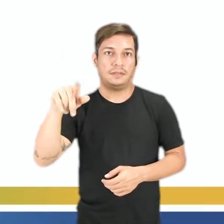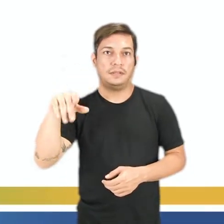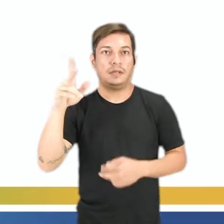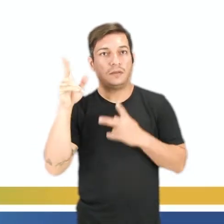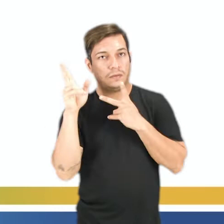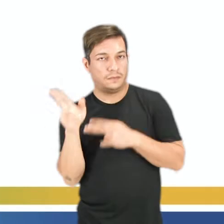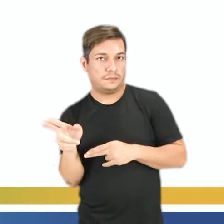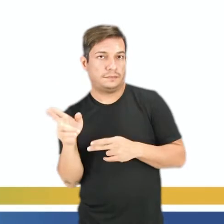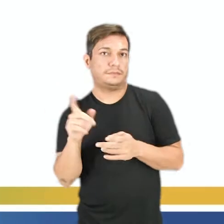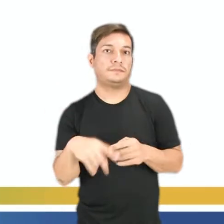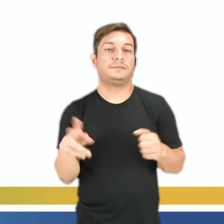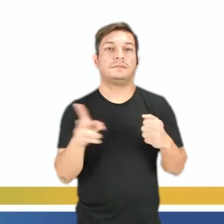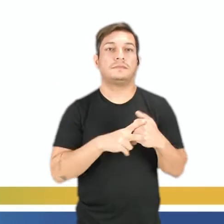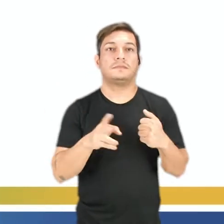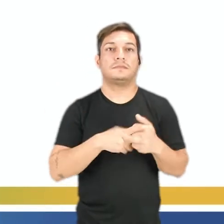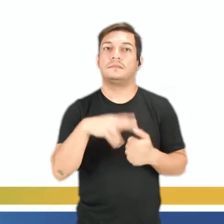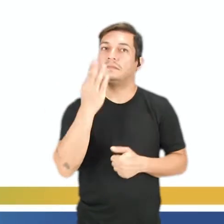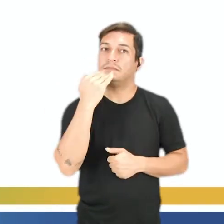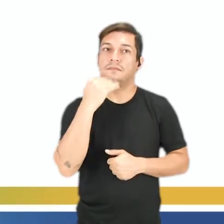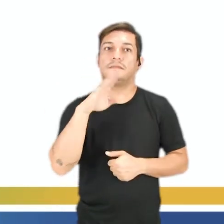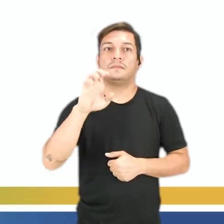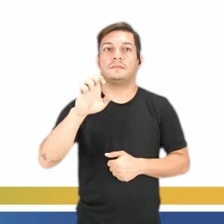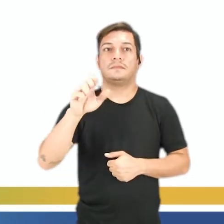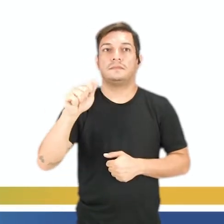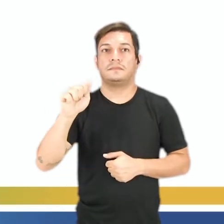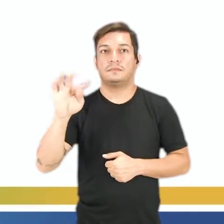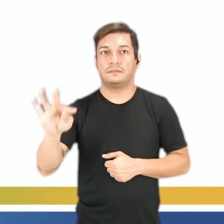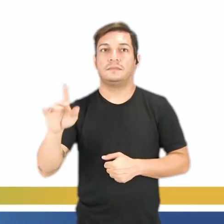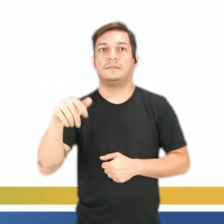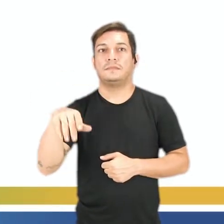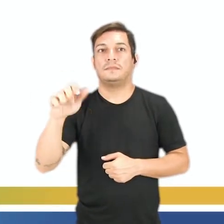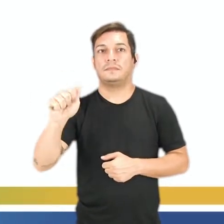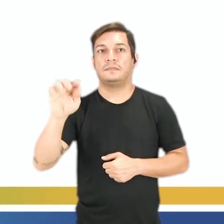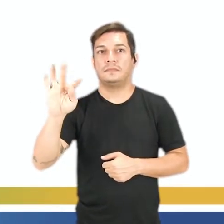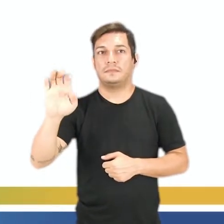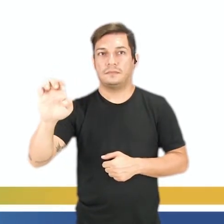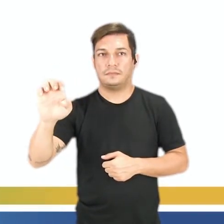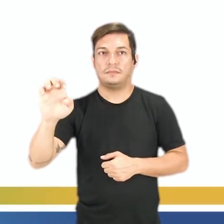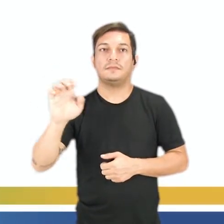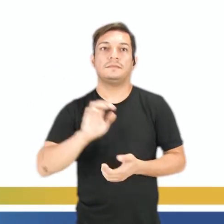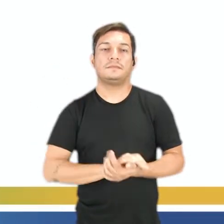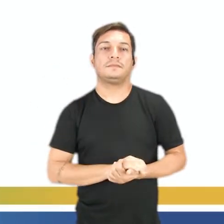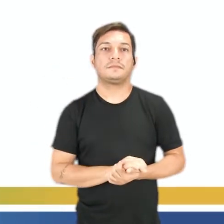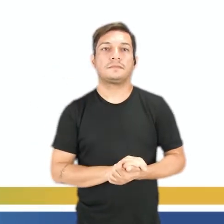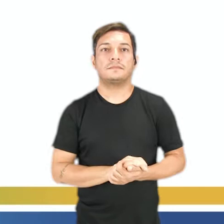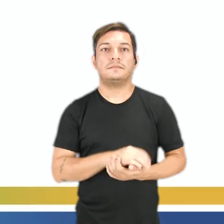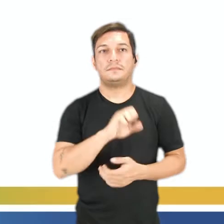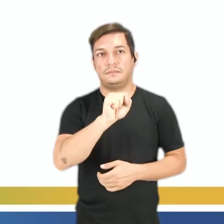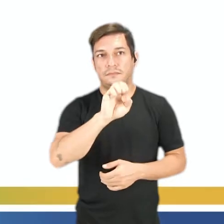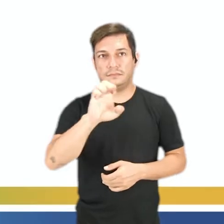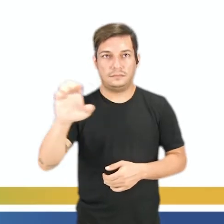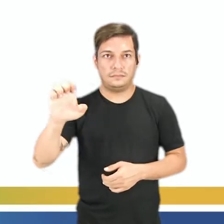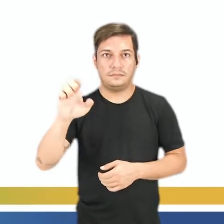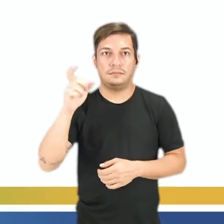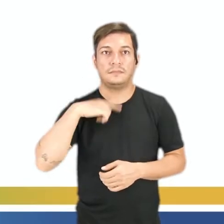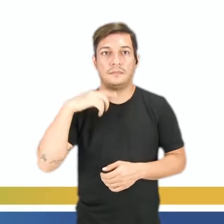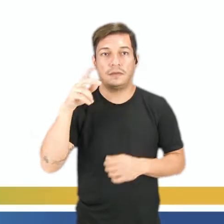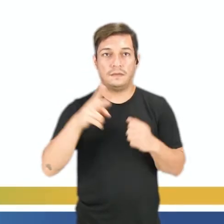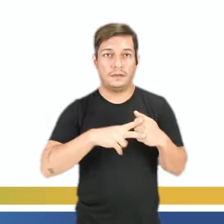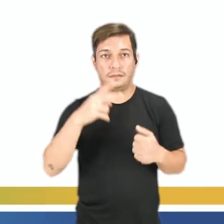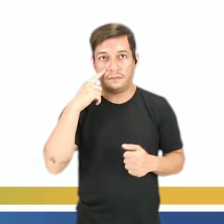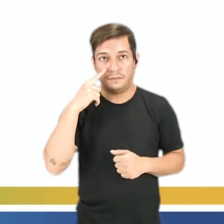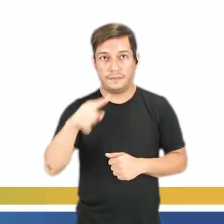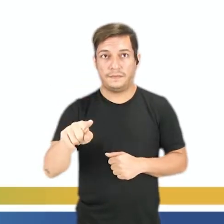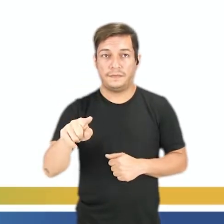é dormir. E o verbo comer, que é eat, no passado é ate. E o verbo see, que é o verbo